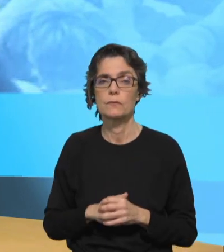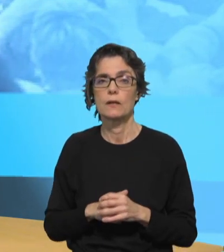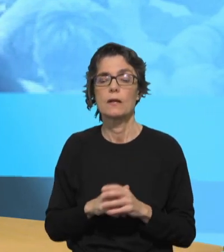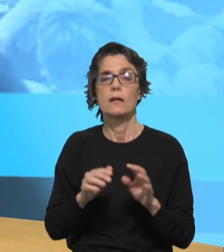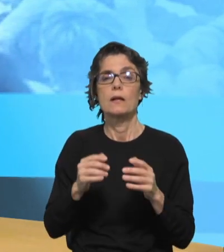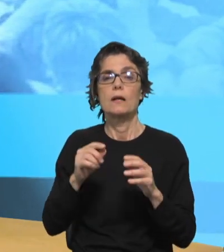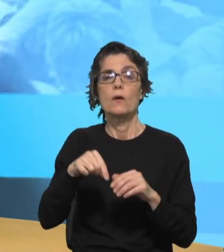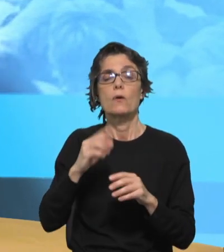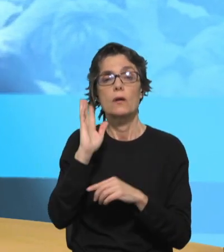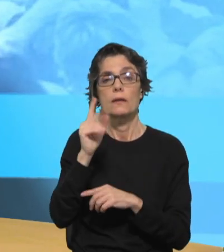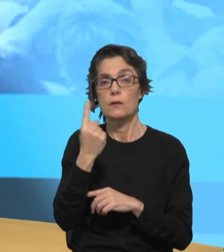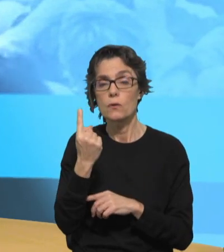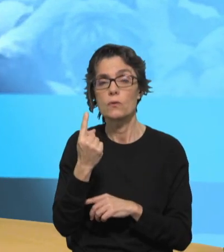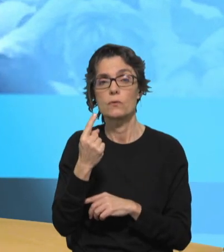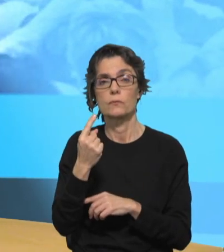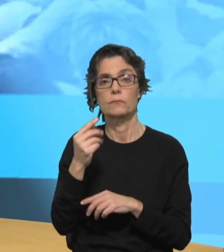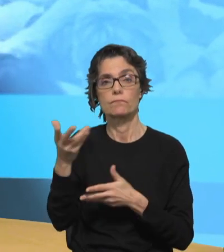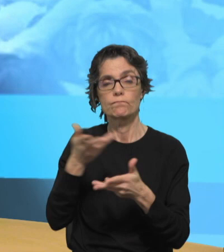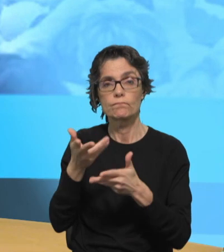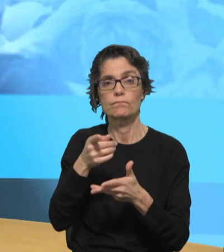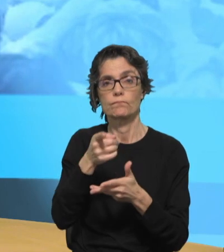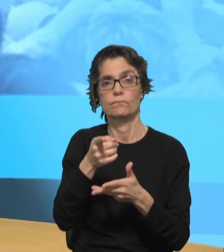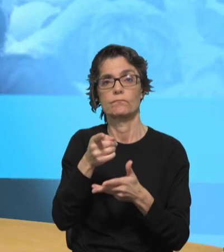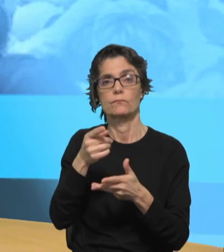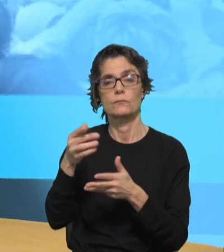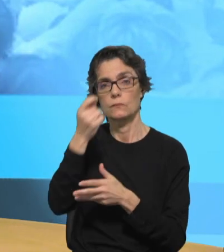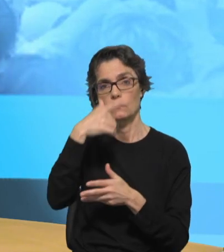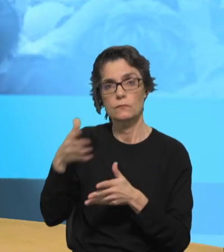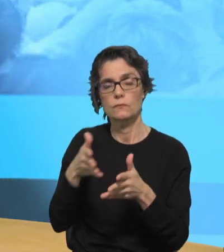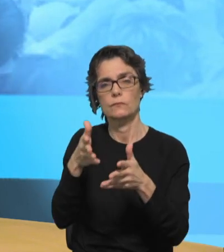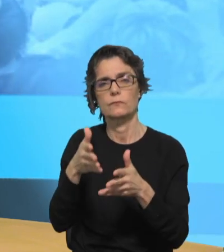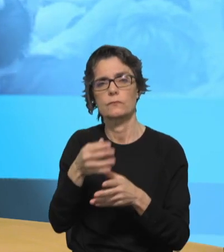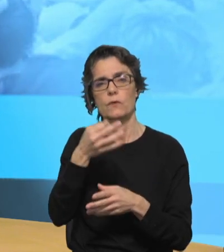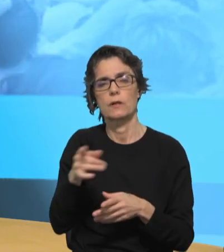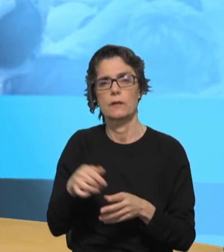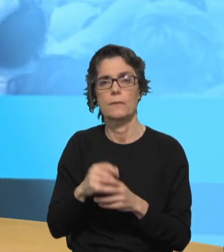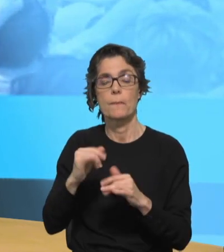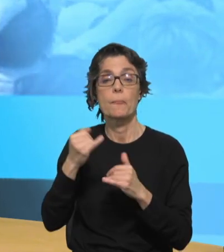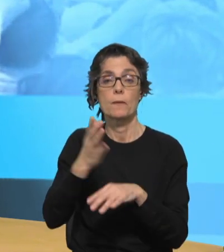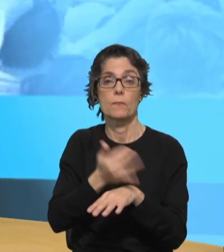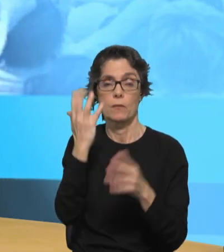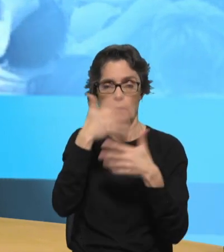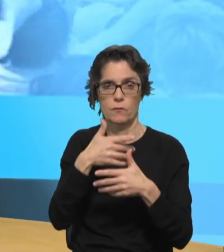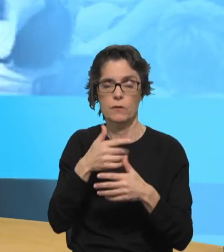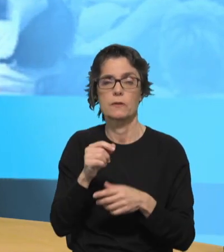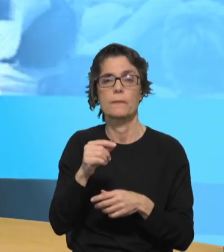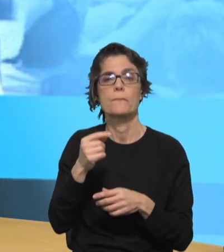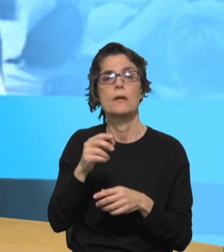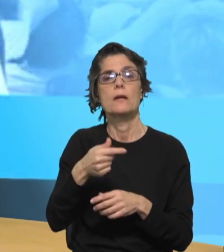partilhamos consigo percursos de vida que se cruzam com a perspectiva crente. É pouco depois da meia-noite. Aqui na